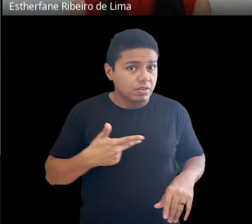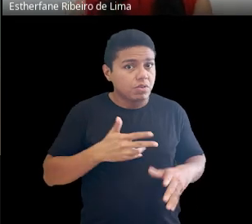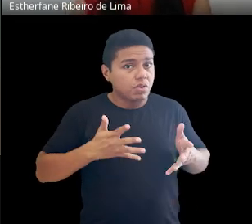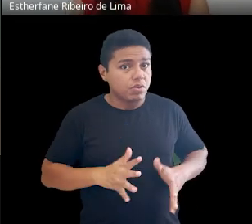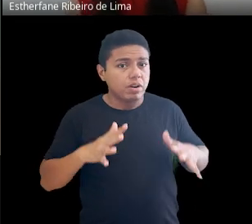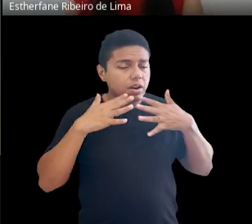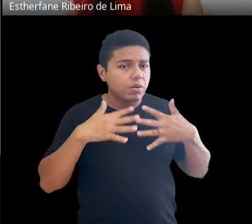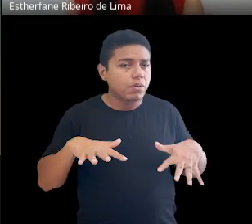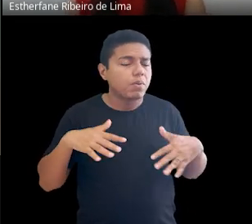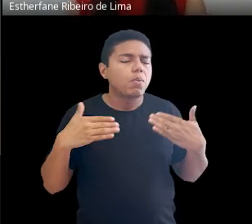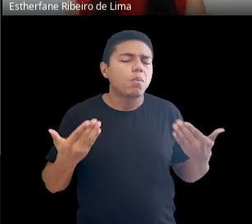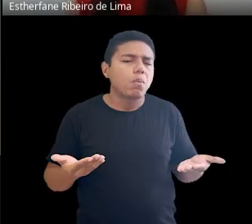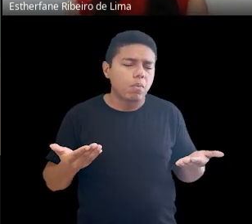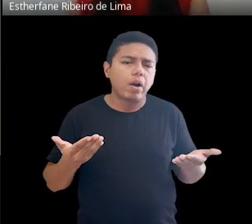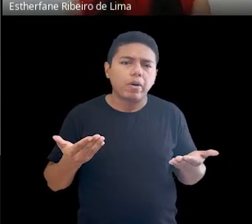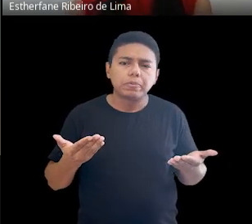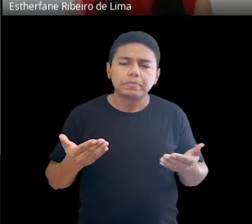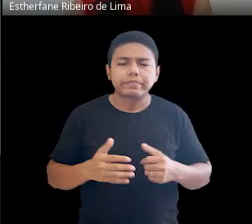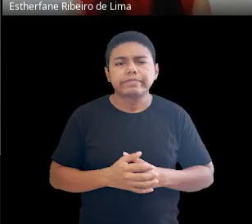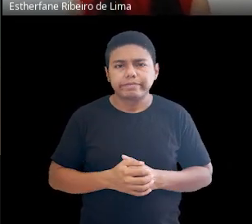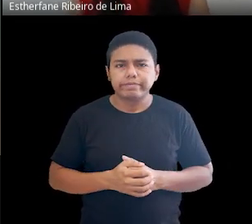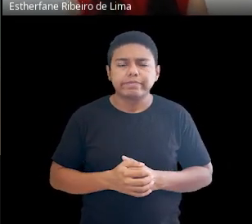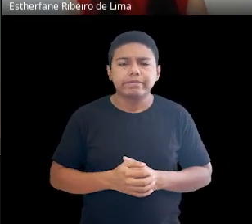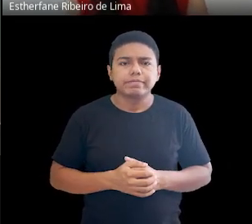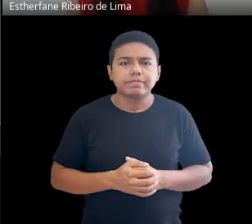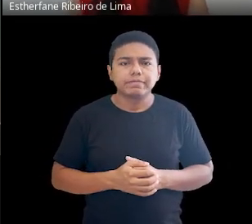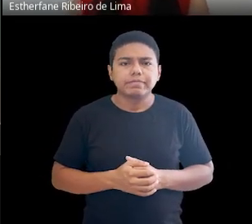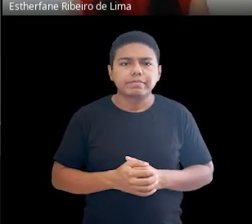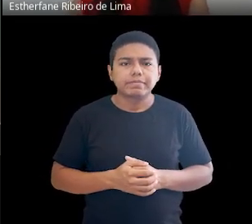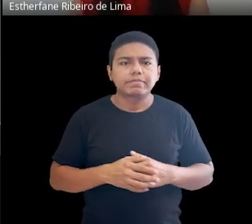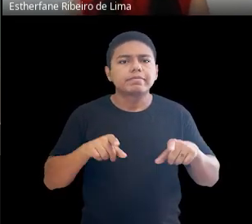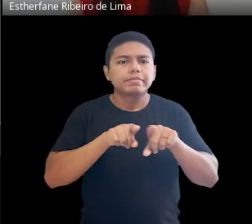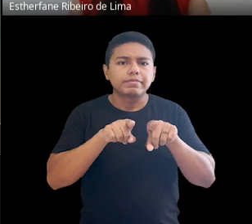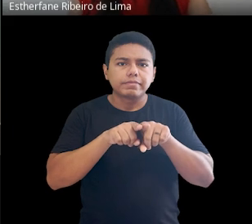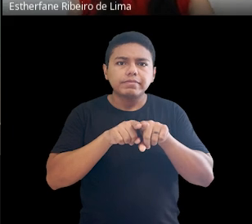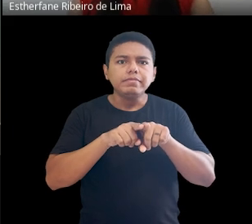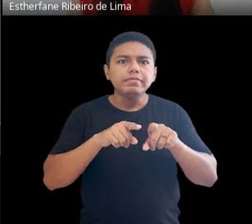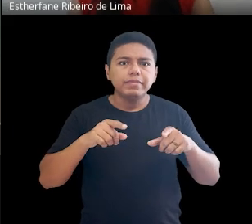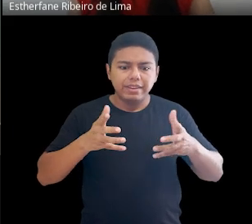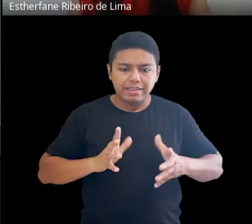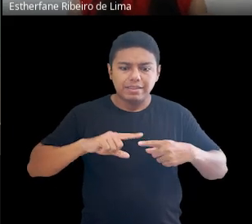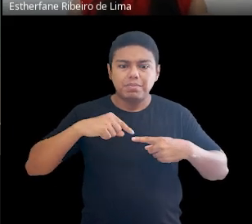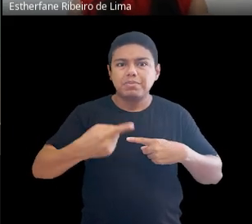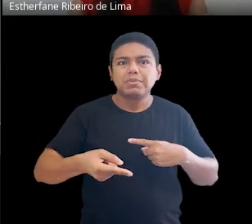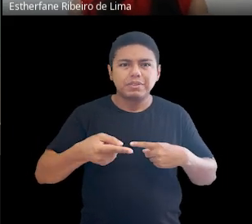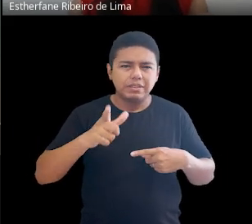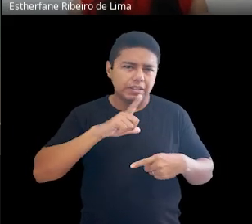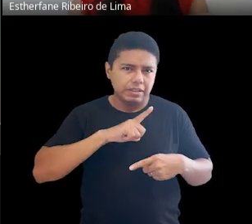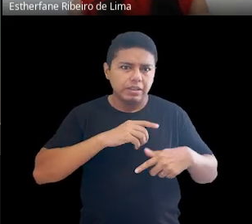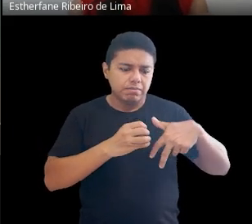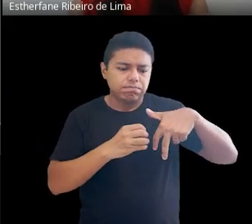parto normal? Qual foi a indicação? Tem quanto tempo? E se teve alguma complicação no puerpério, como, por exemplo, trombose?